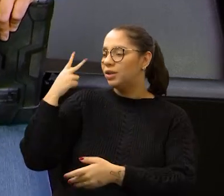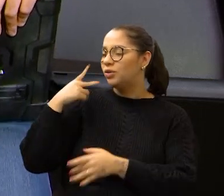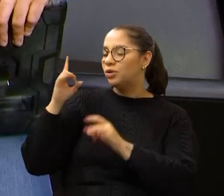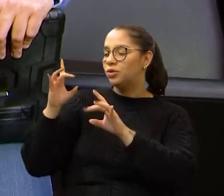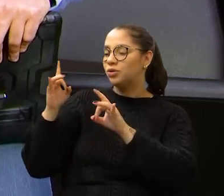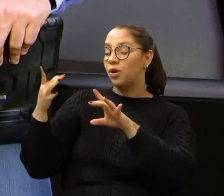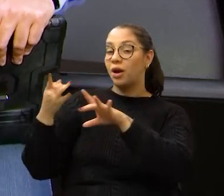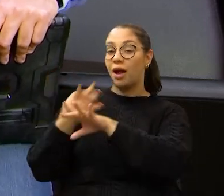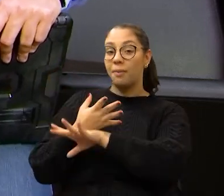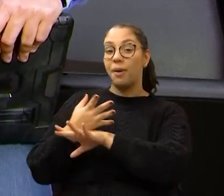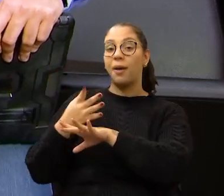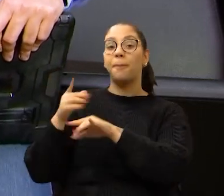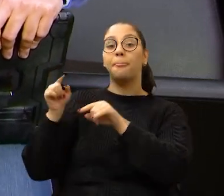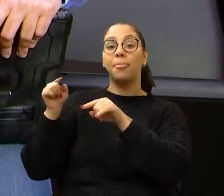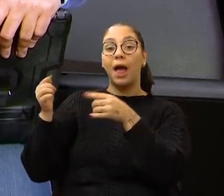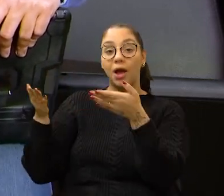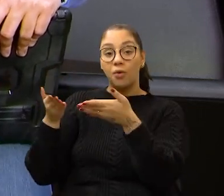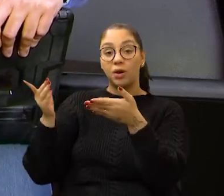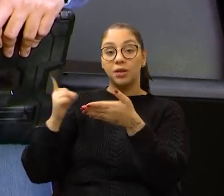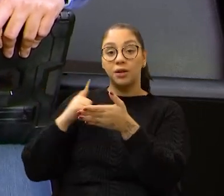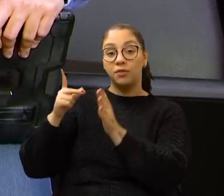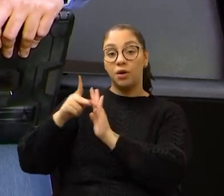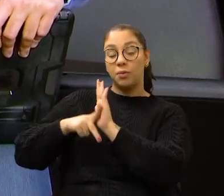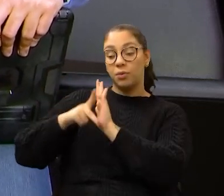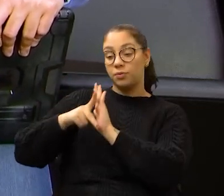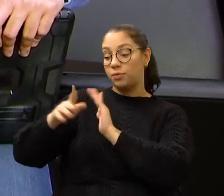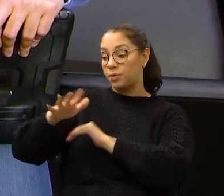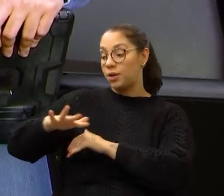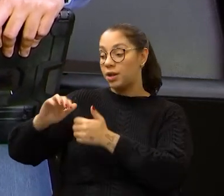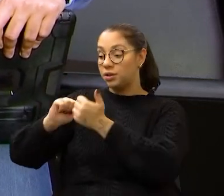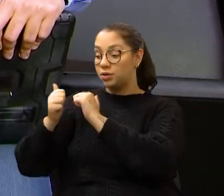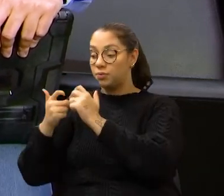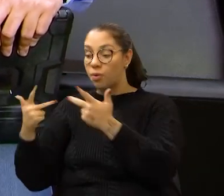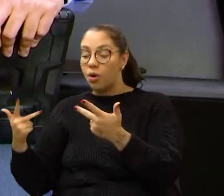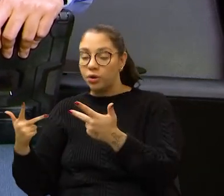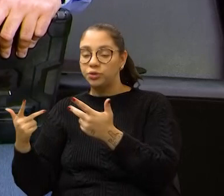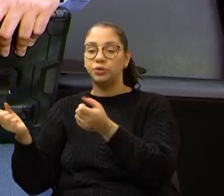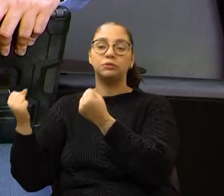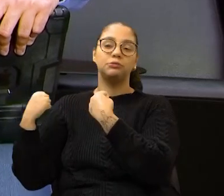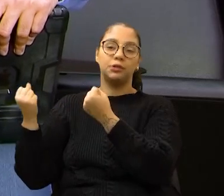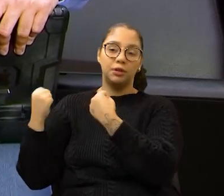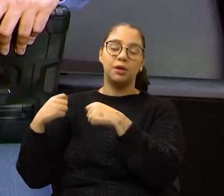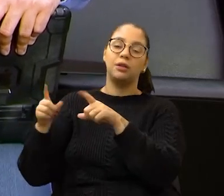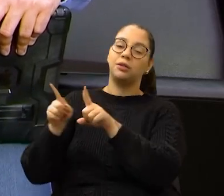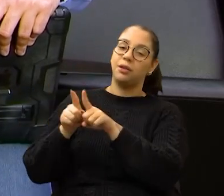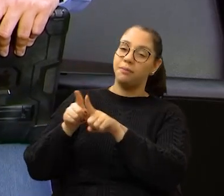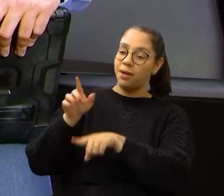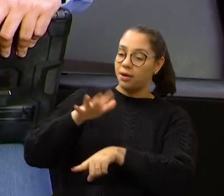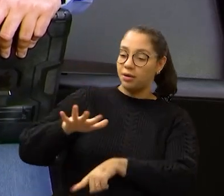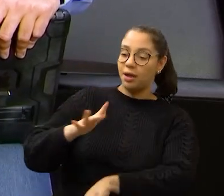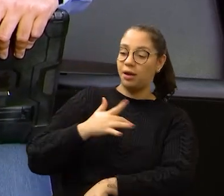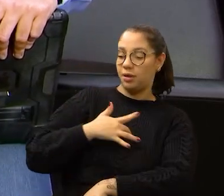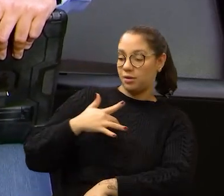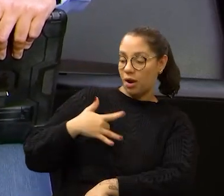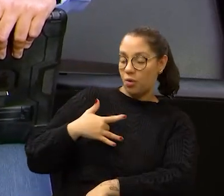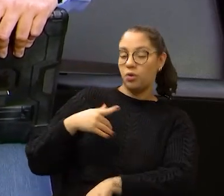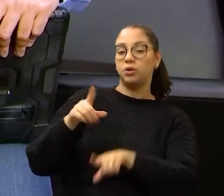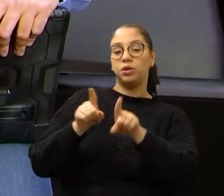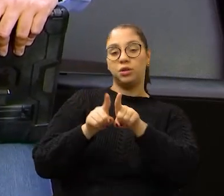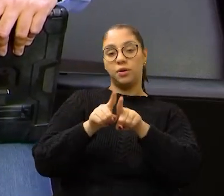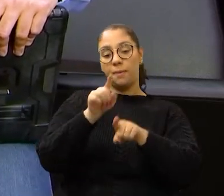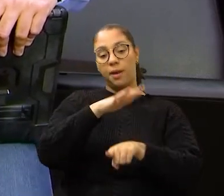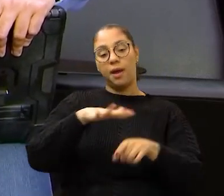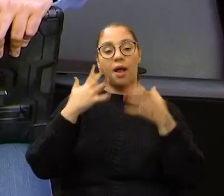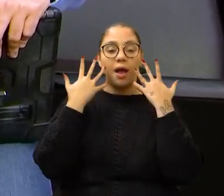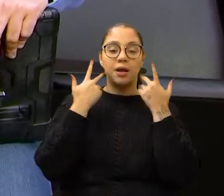poder encerrar, no nosso Em Pauta hoje a gente falou sobre projeto na área de esporte, de atividade física, a gente falou na questão de